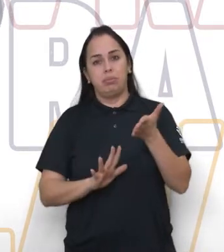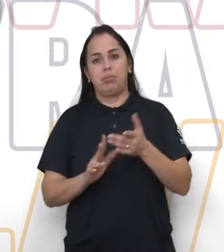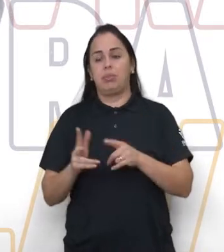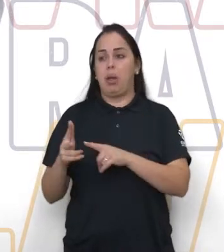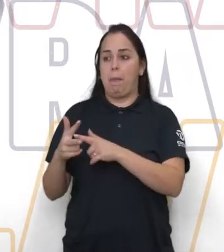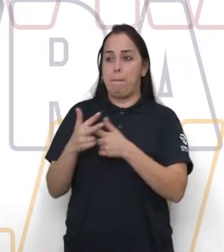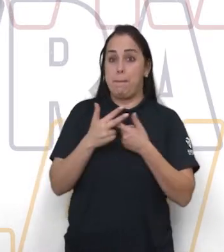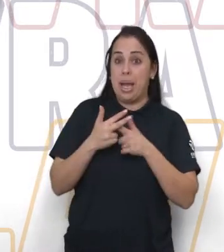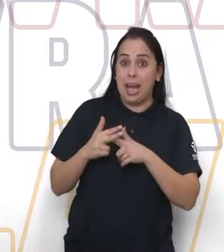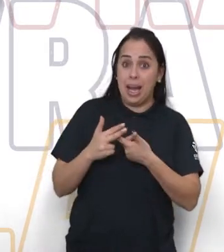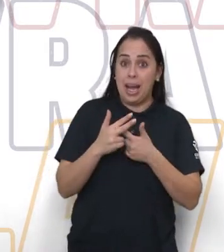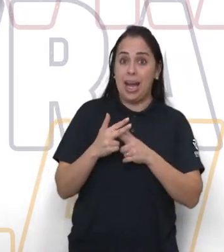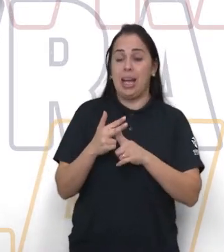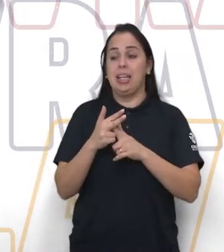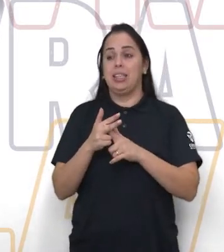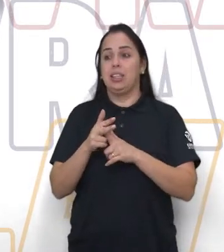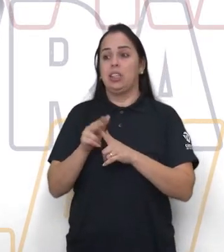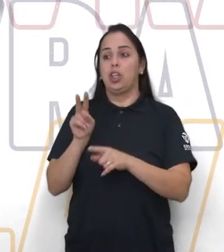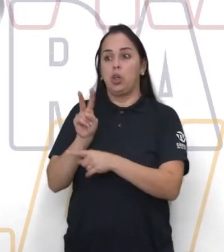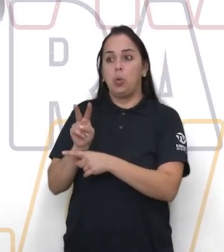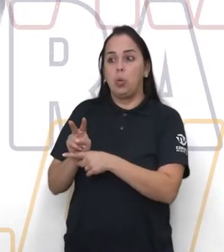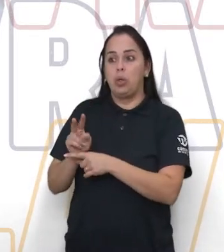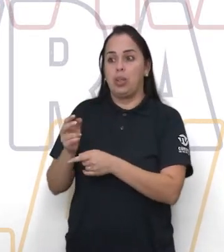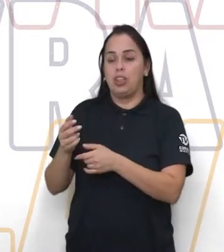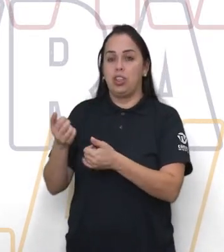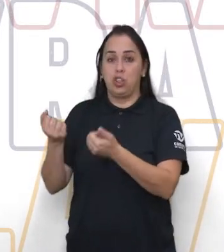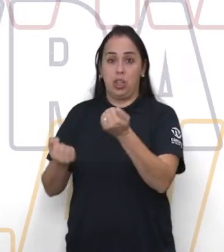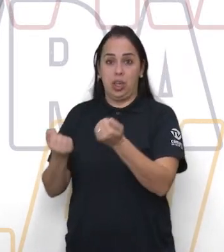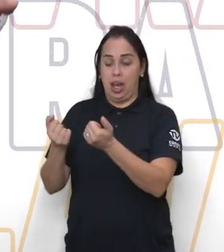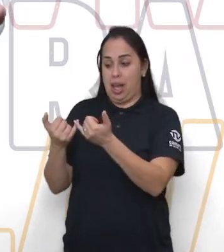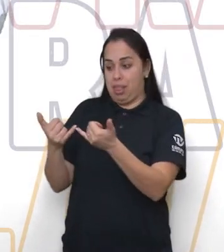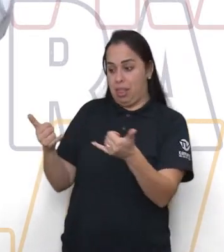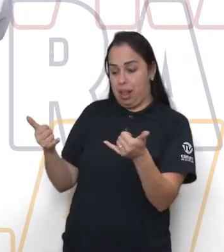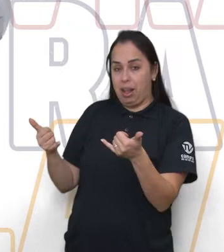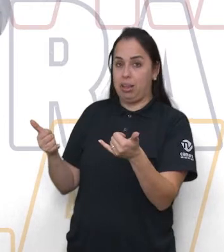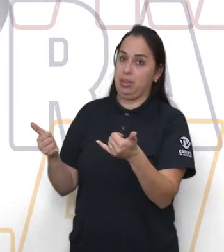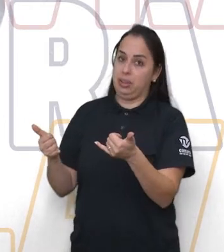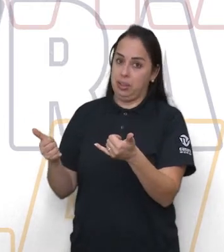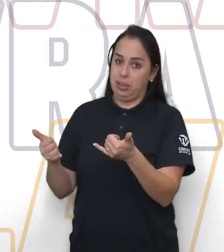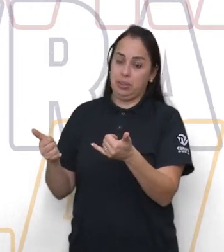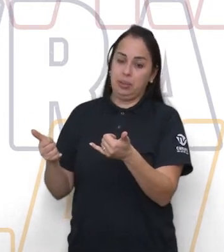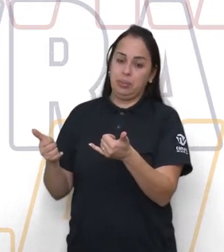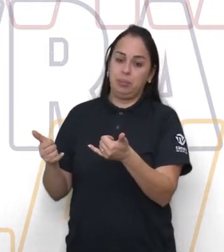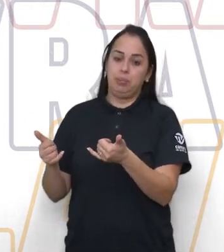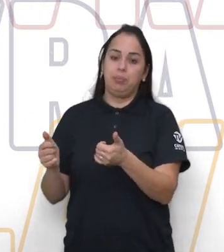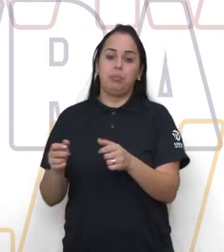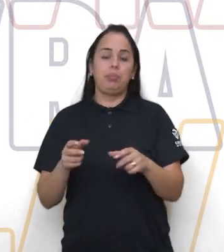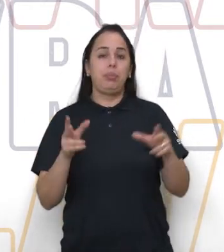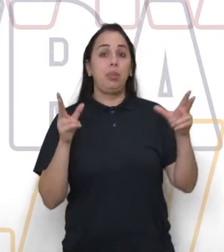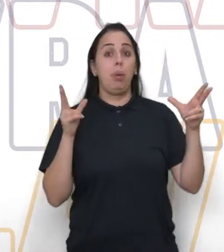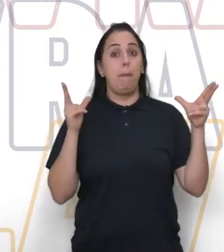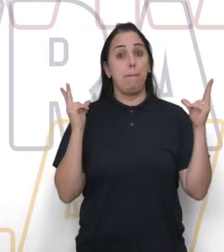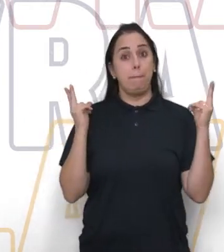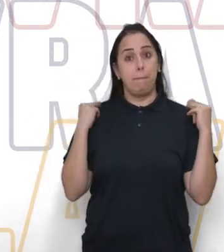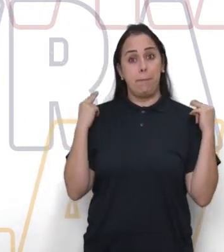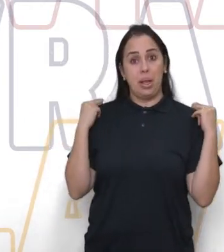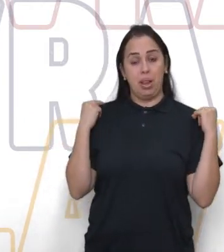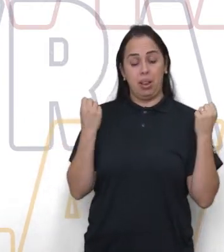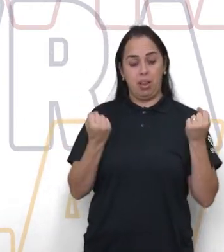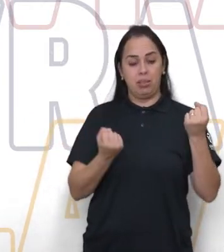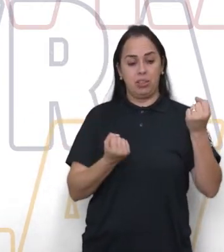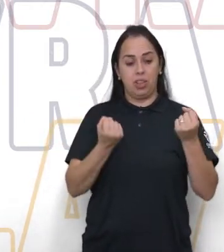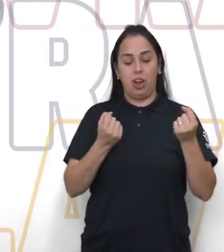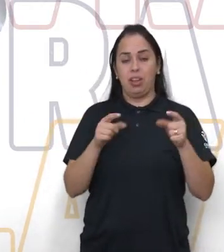você vai ter um mecânico de carros autônomos que vai ter que saber de baterias né o piloto do